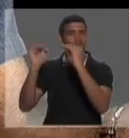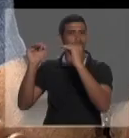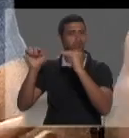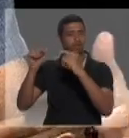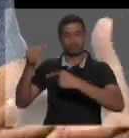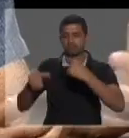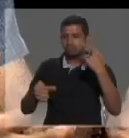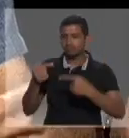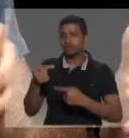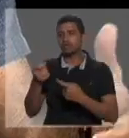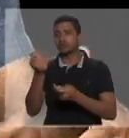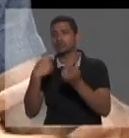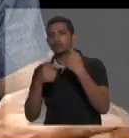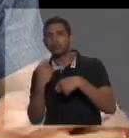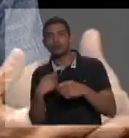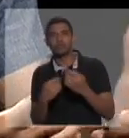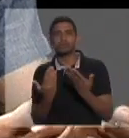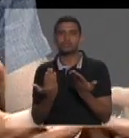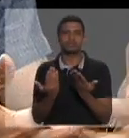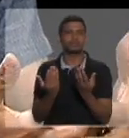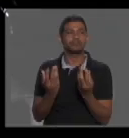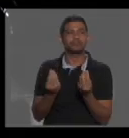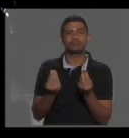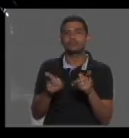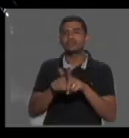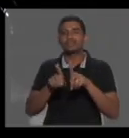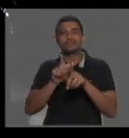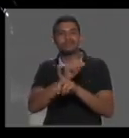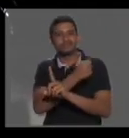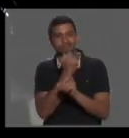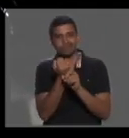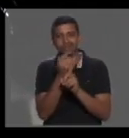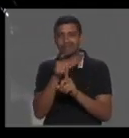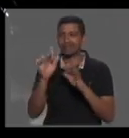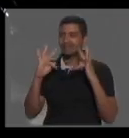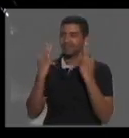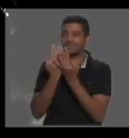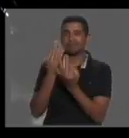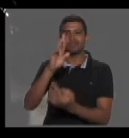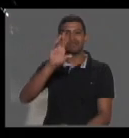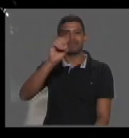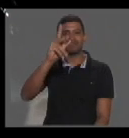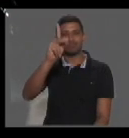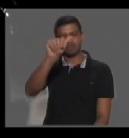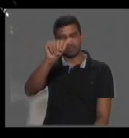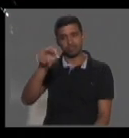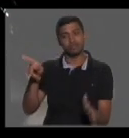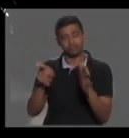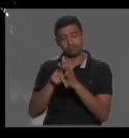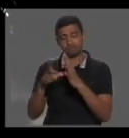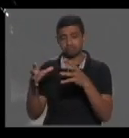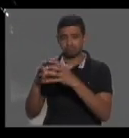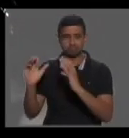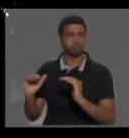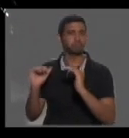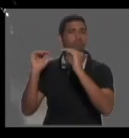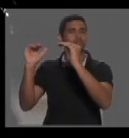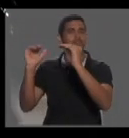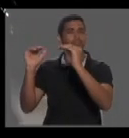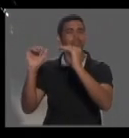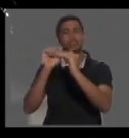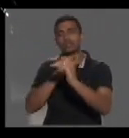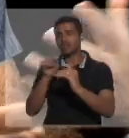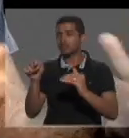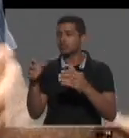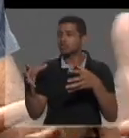elite política, econômica e também social. Os Rocha Miranda faziam parte dessa elite e